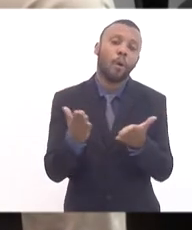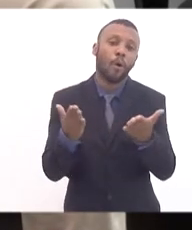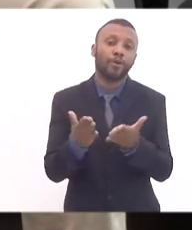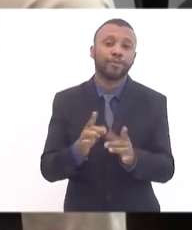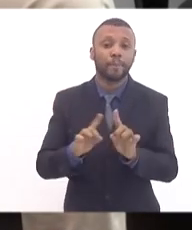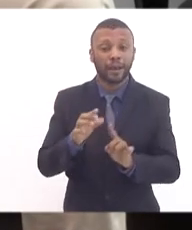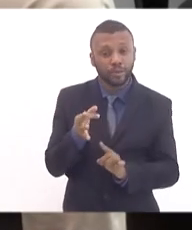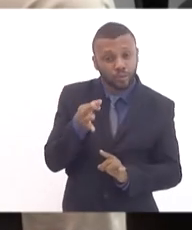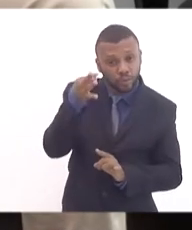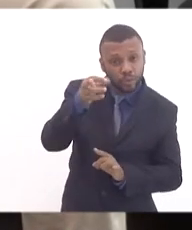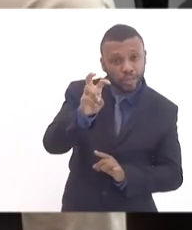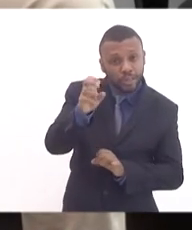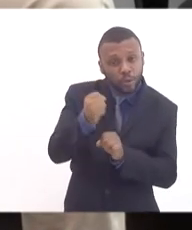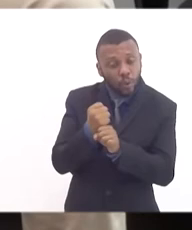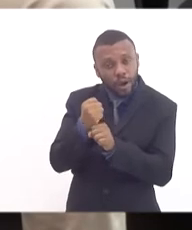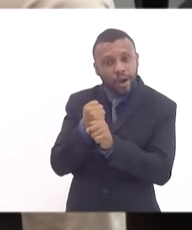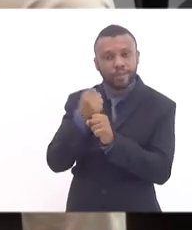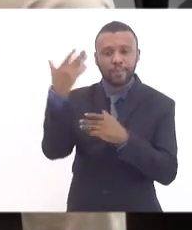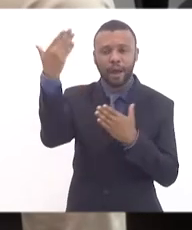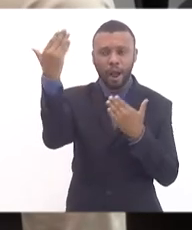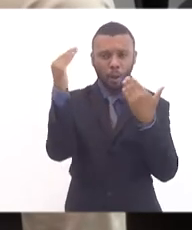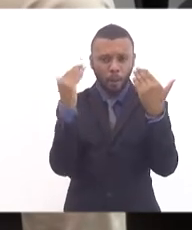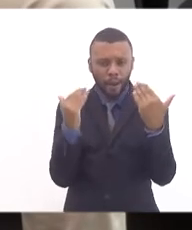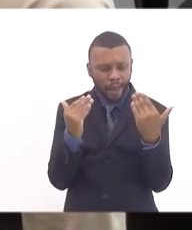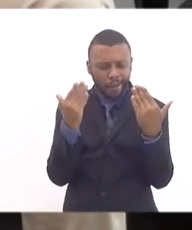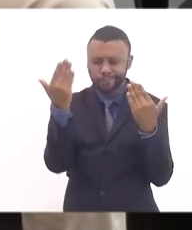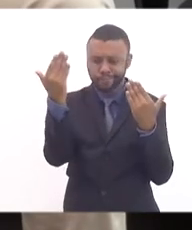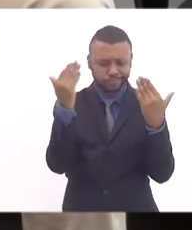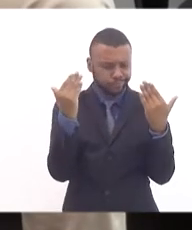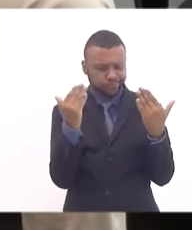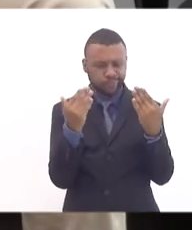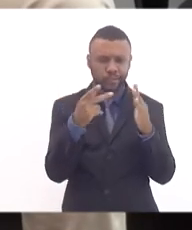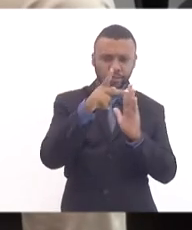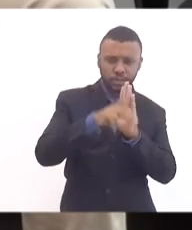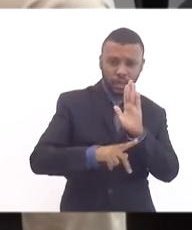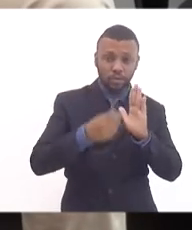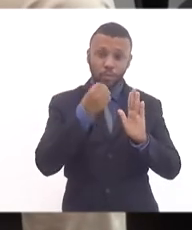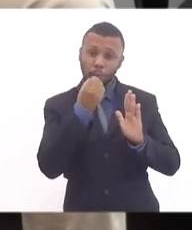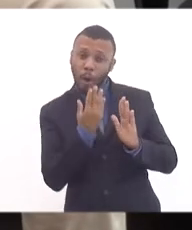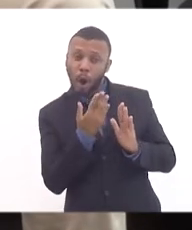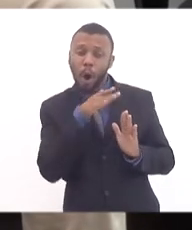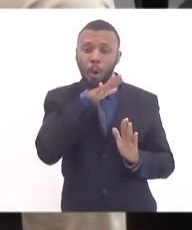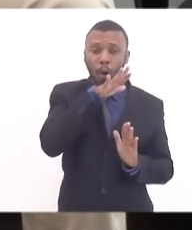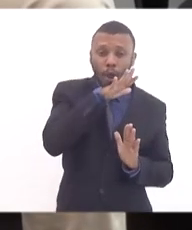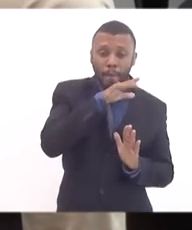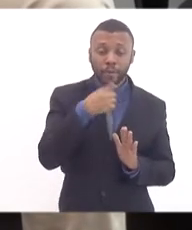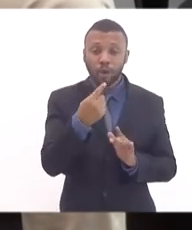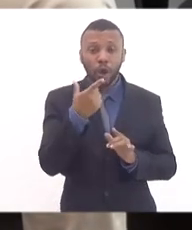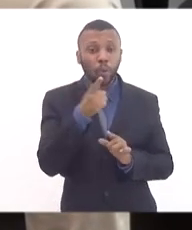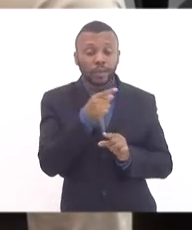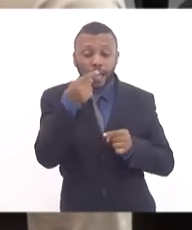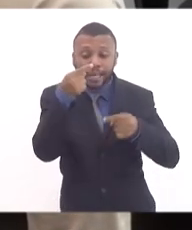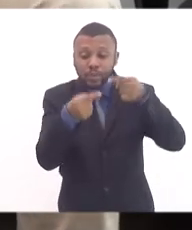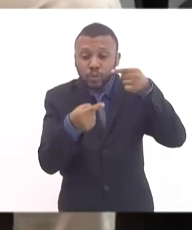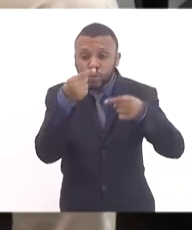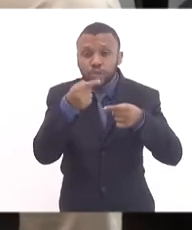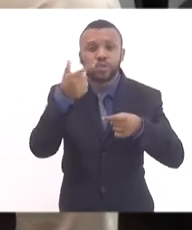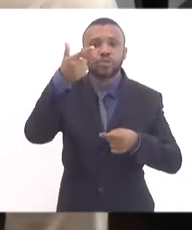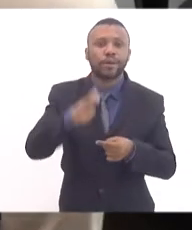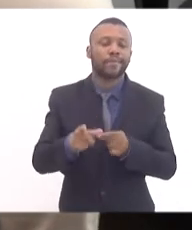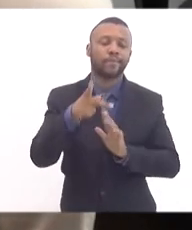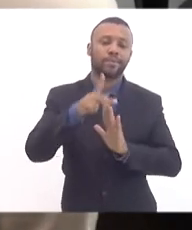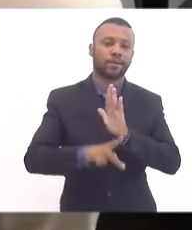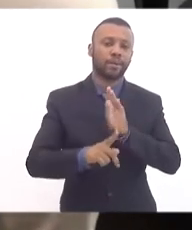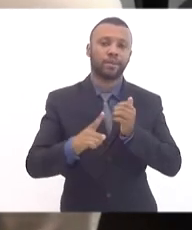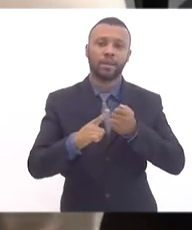a cinco anos para medir se se esse projeto valeu a pena se ele surtir os efeitos para gente discutir esse projeto é esse artigo